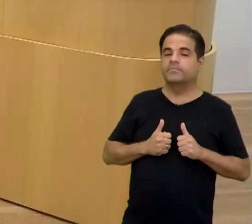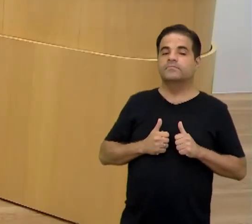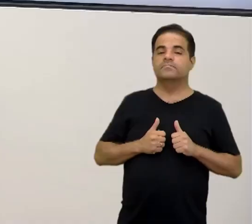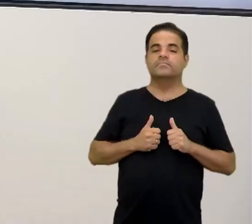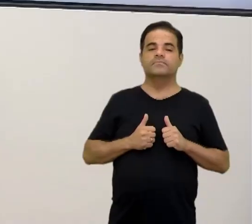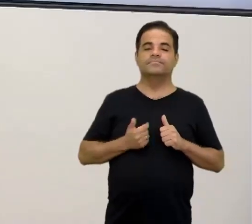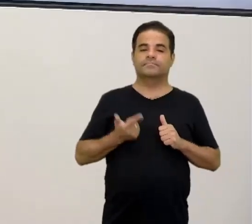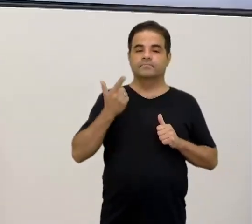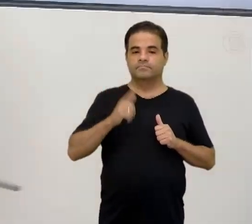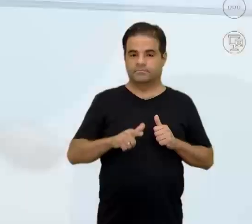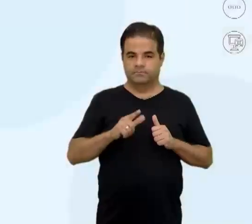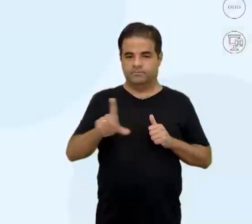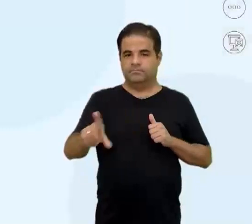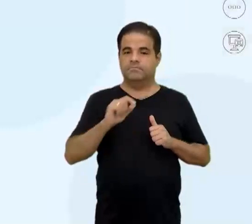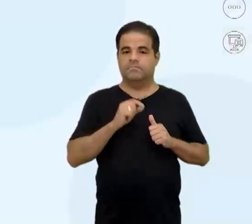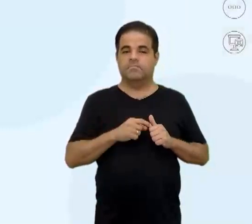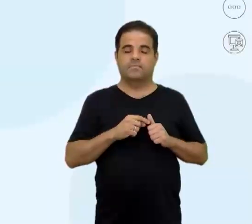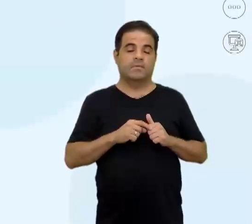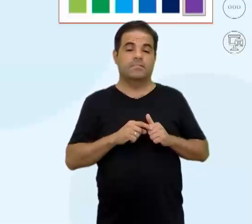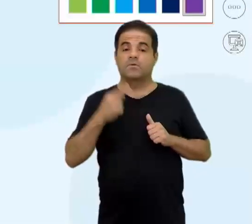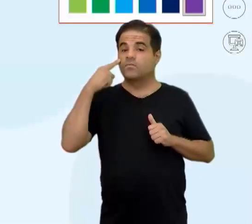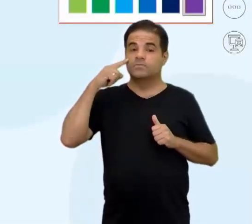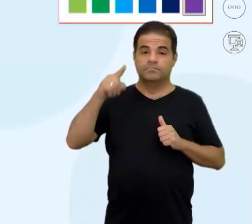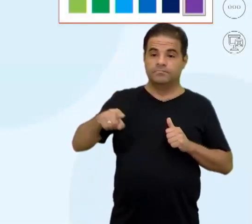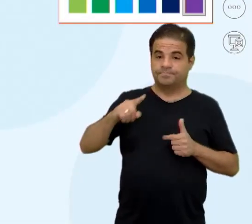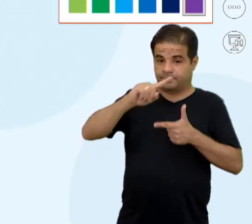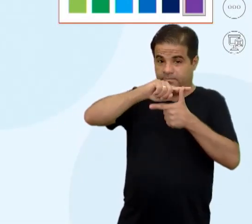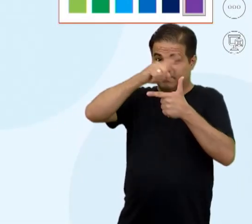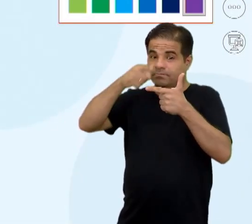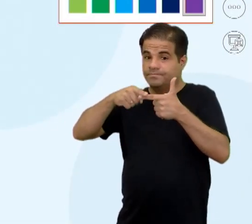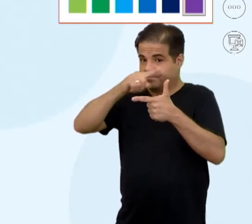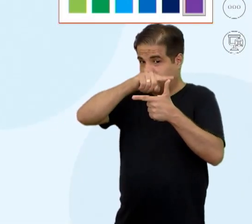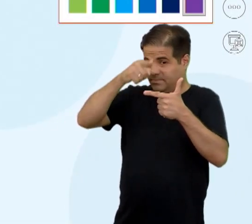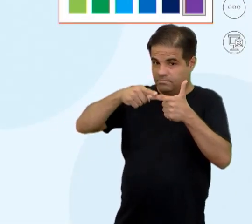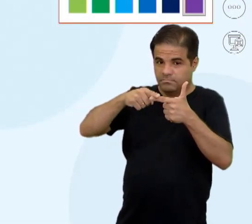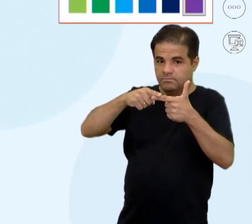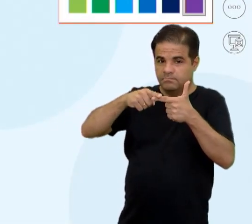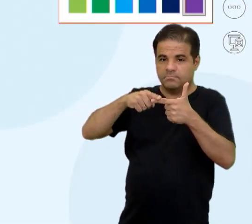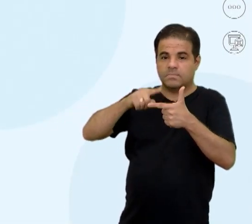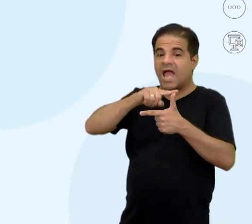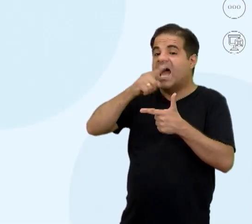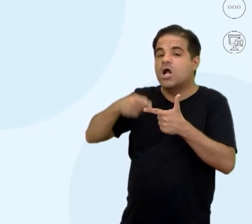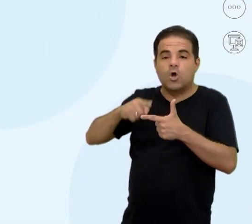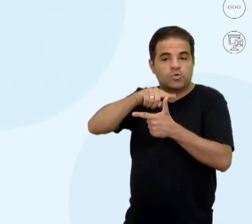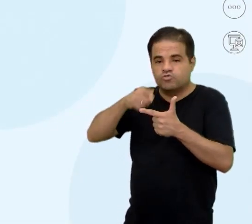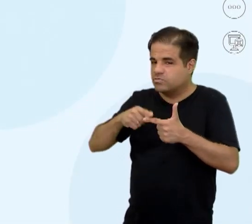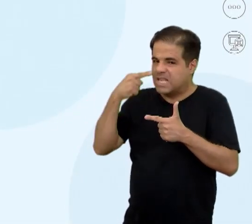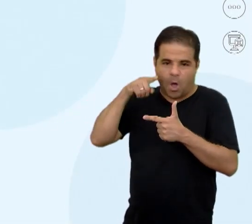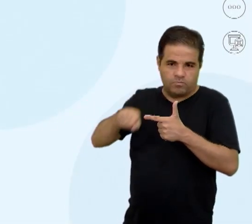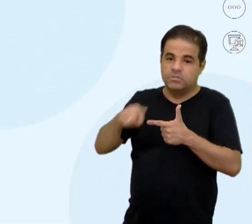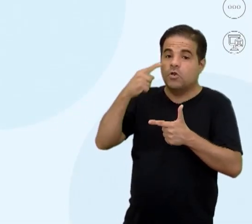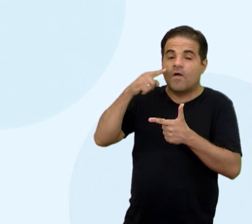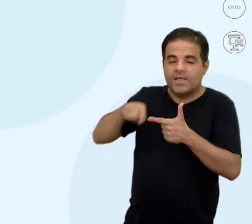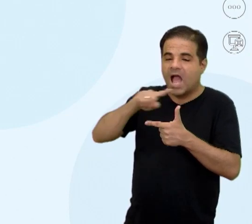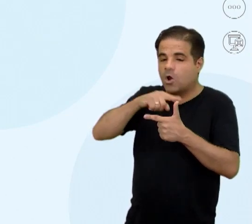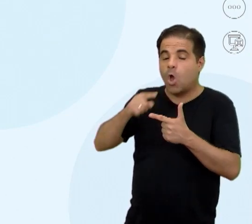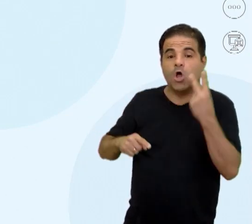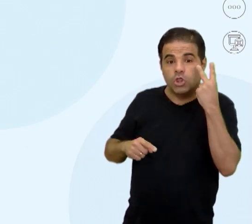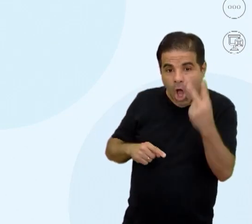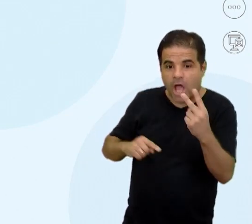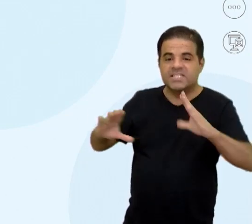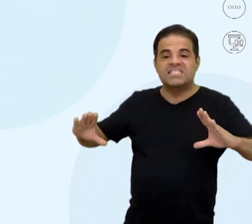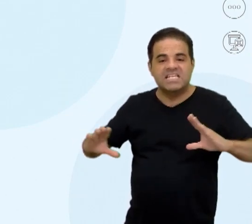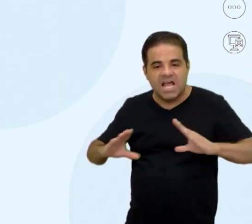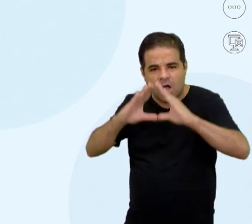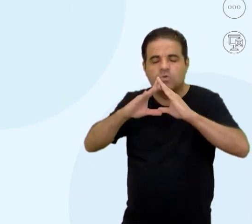Boa. Outra opção é você não olhar para os ângulos e olhar só para os lados. Então, olhando para dois triângulos, e a